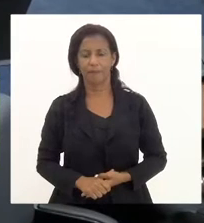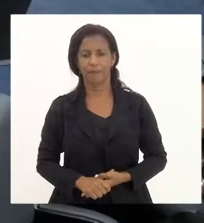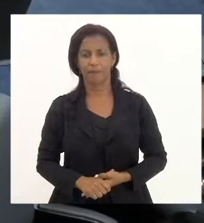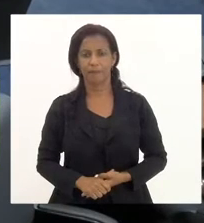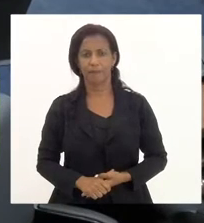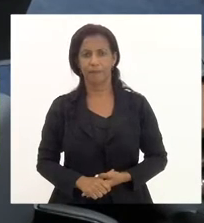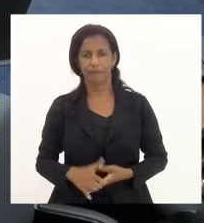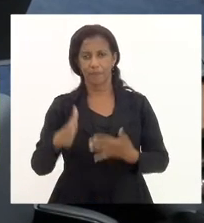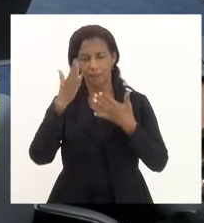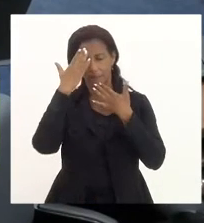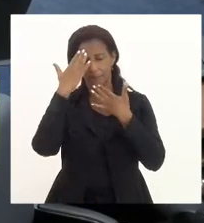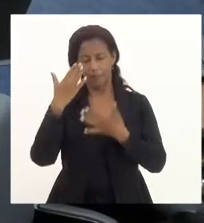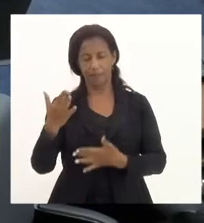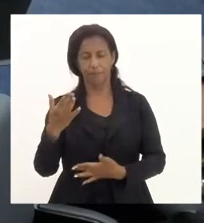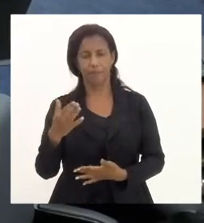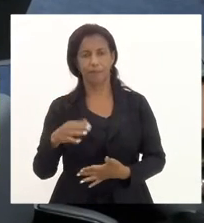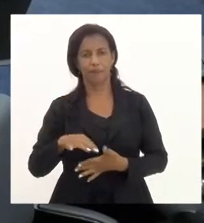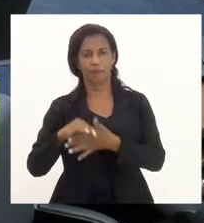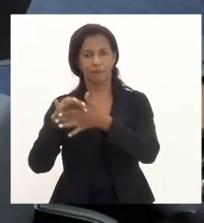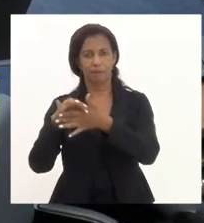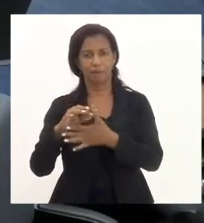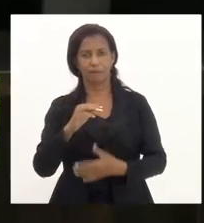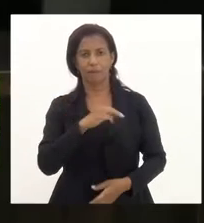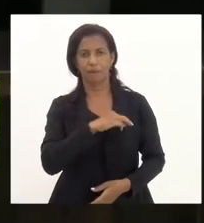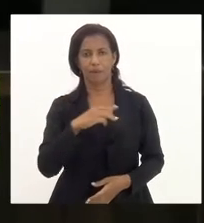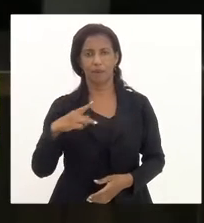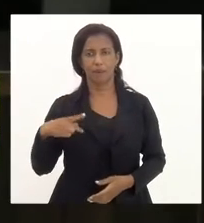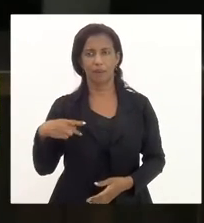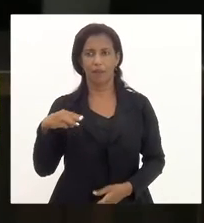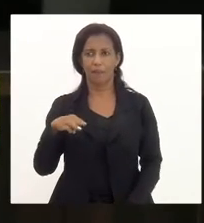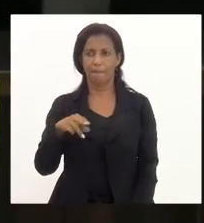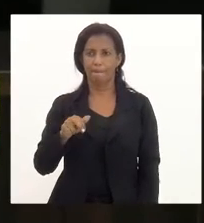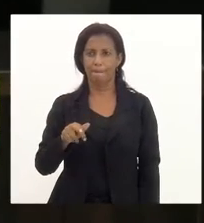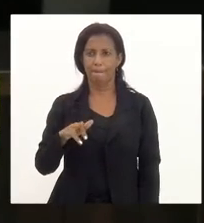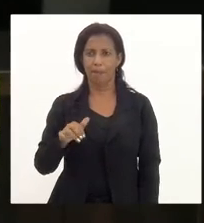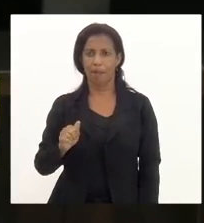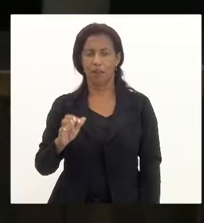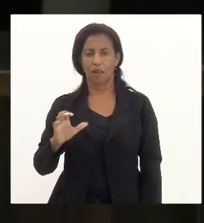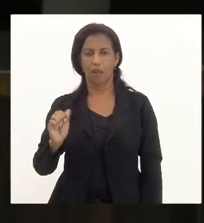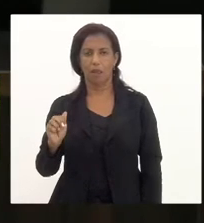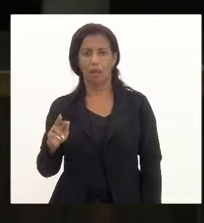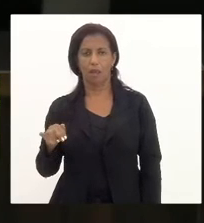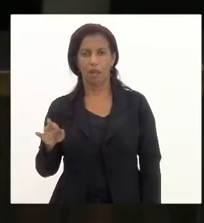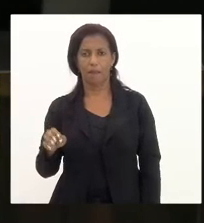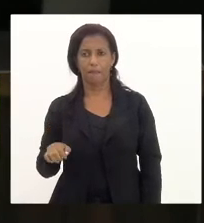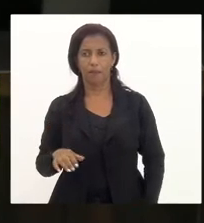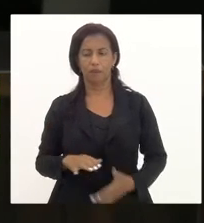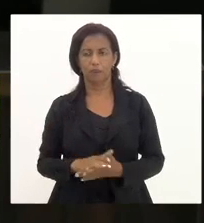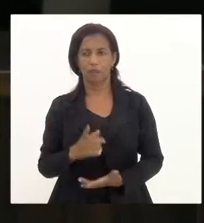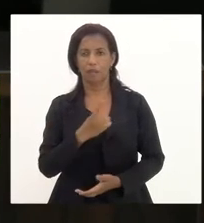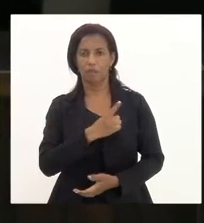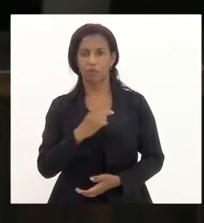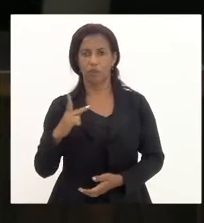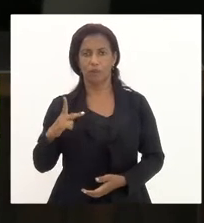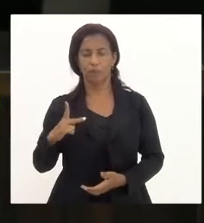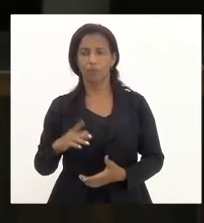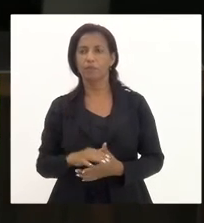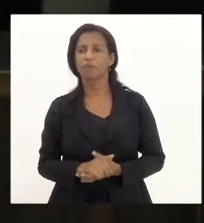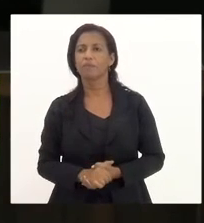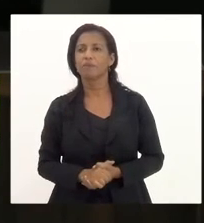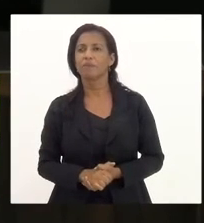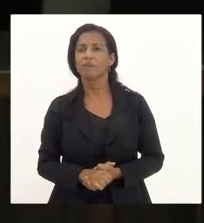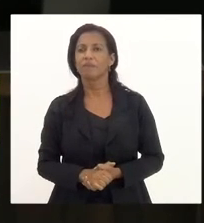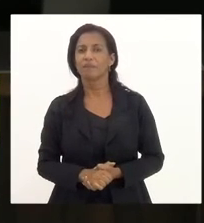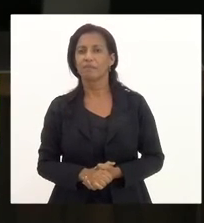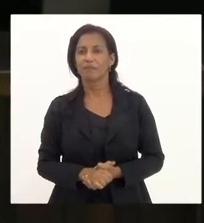representante do Ministério Público Dra Maria Carmem da Defensoria na hora da